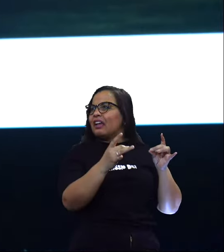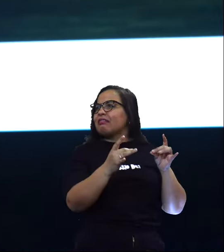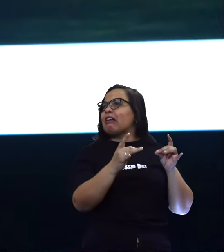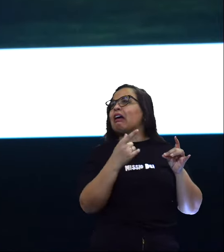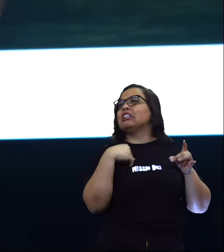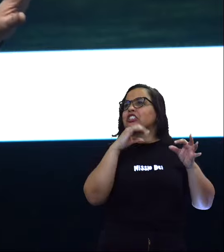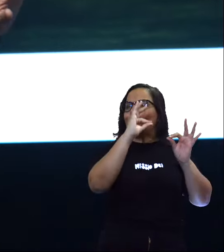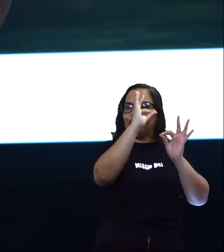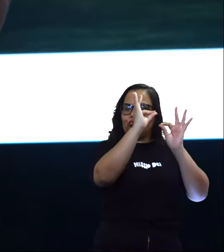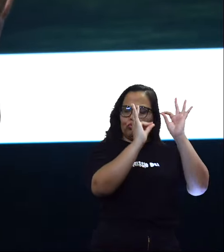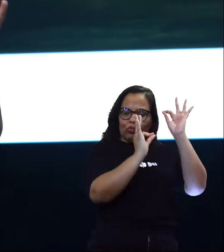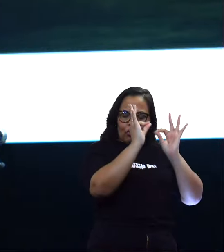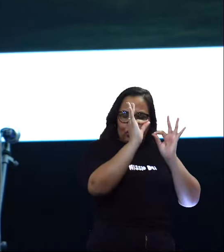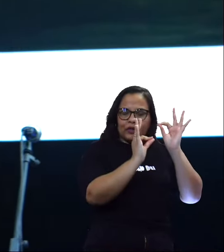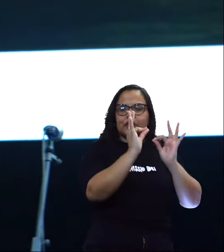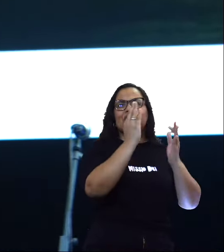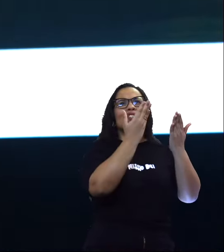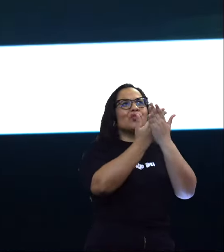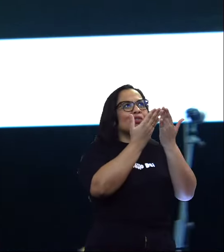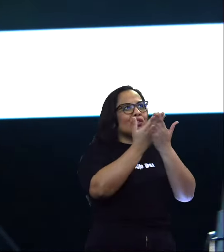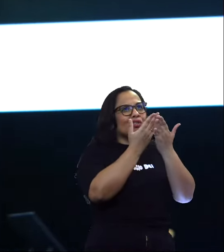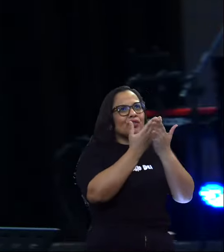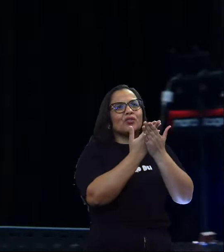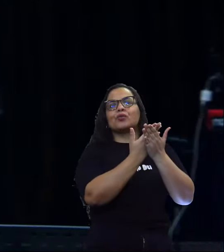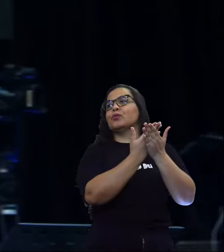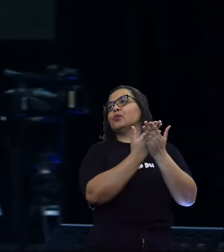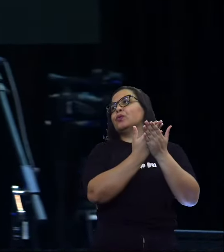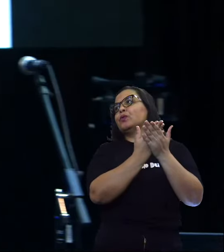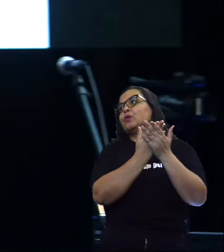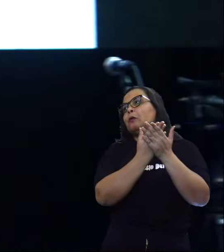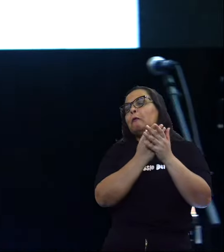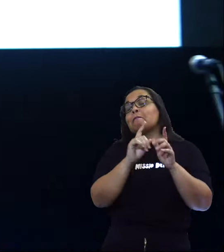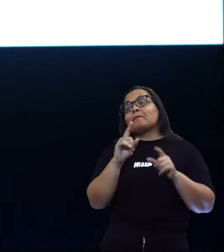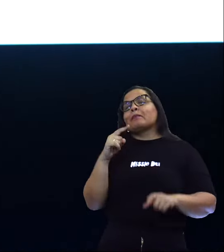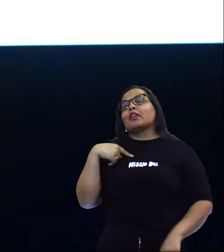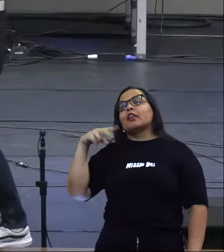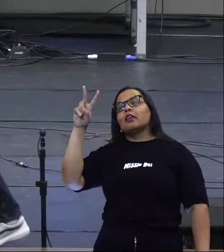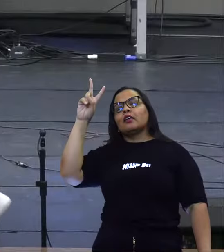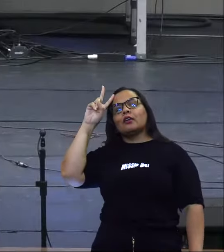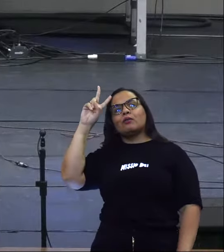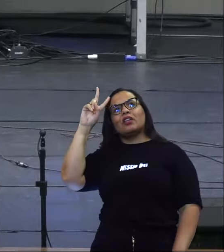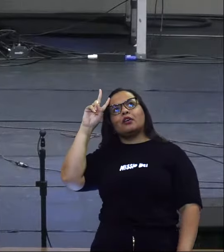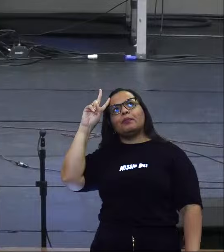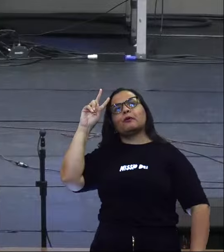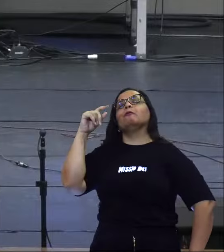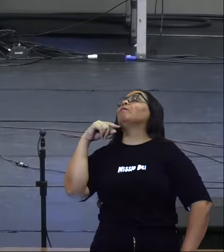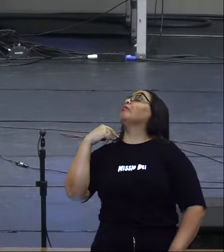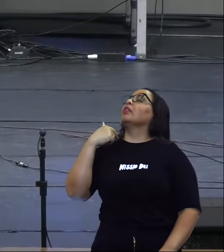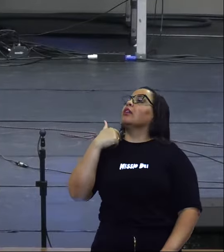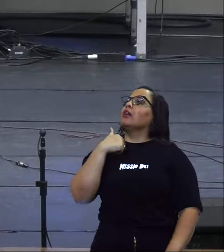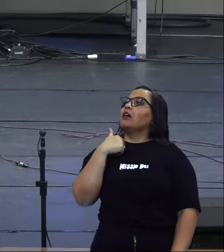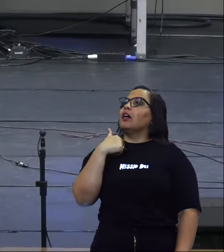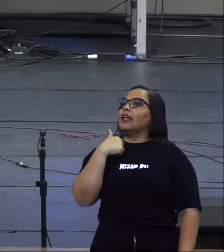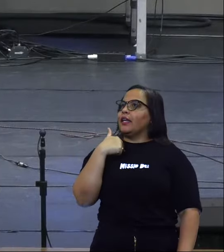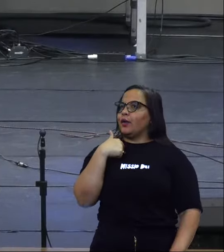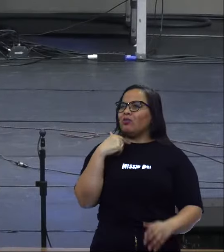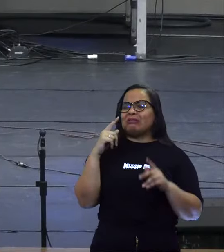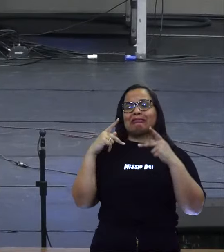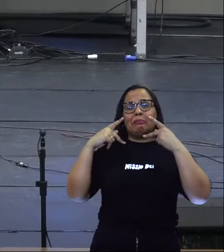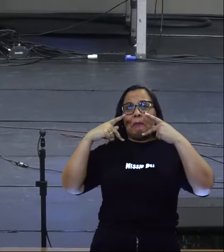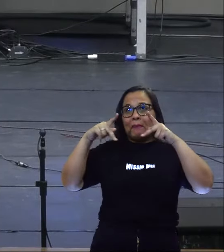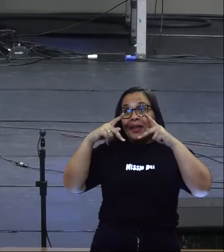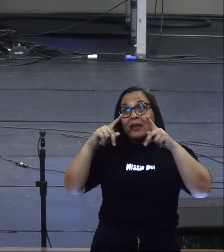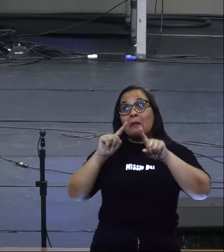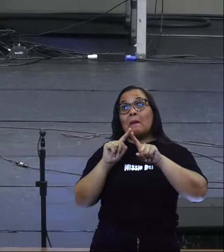um tempo dela, né, descansar, e no outro dia que eu vou rever ela depois, aí eu tenho certeza que Deus falou e vai estar tudo certo. É um processo que eu já entendi de